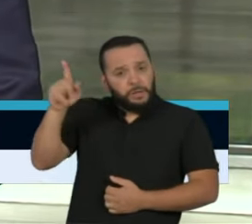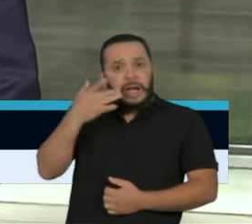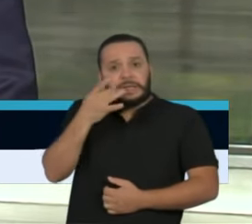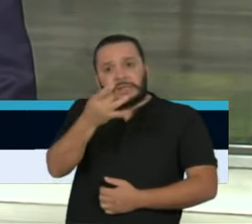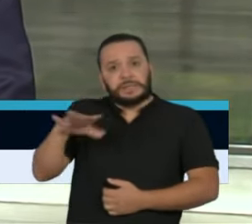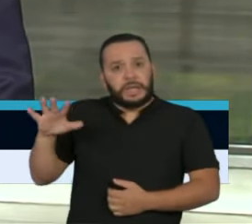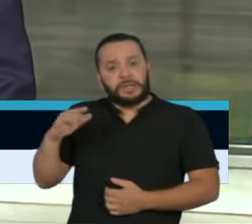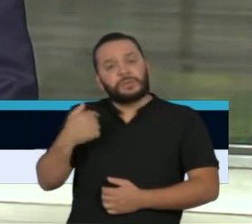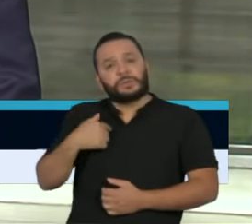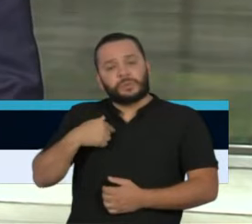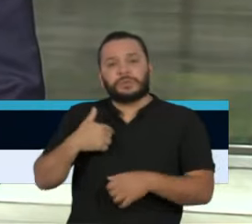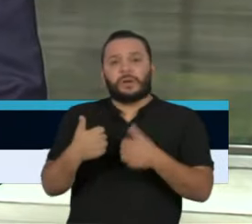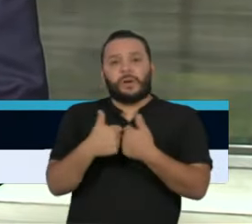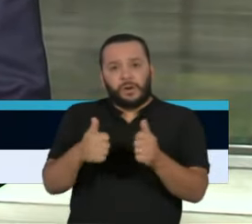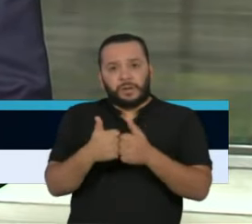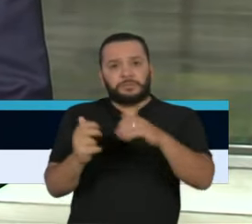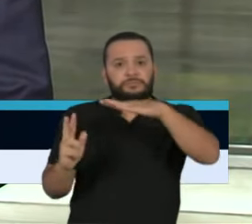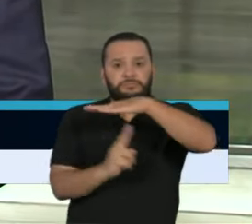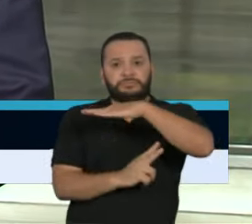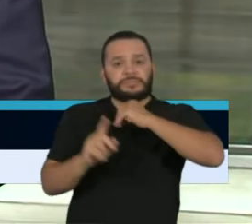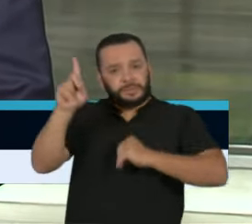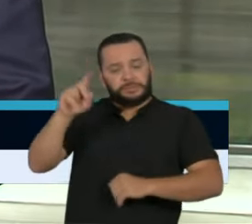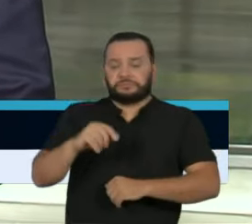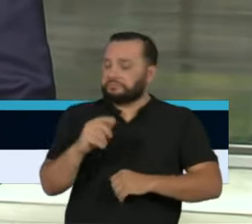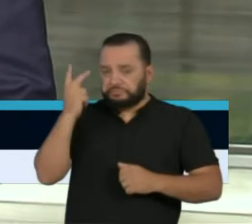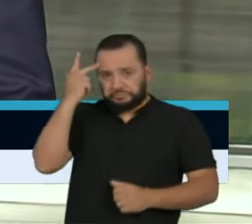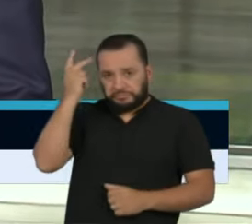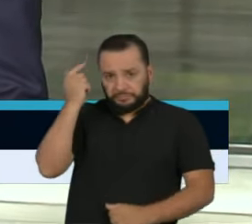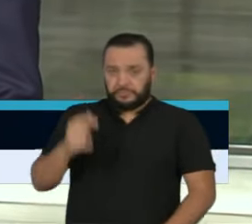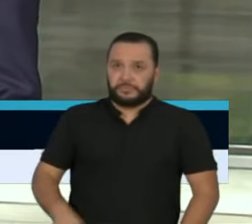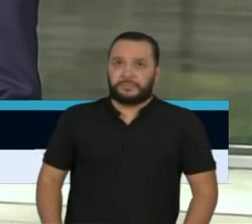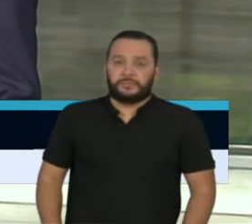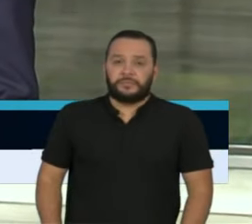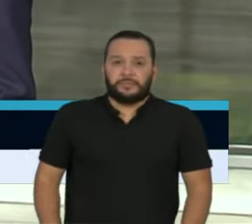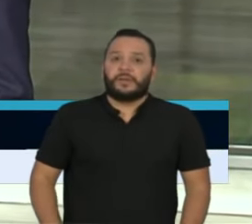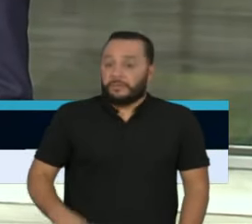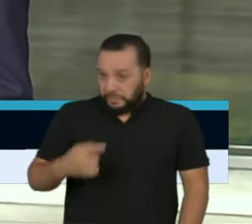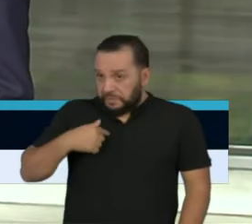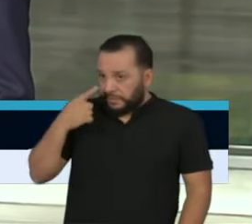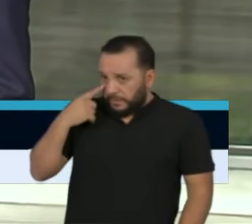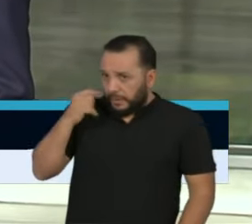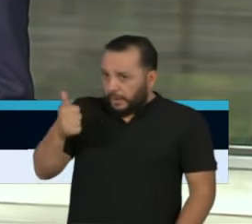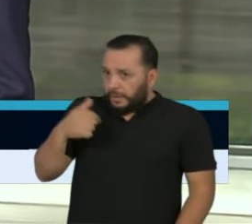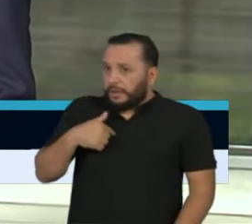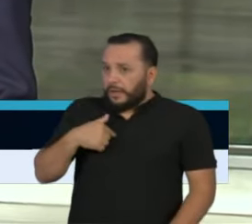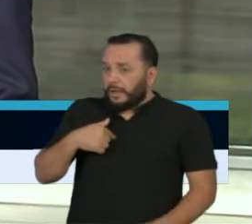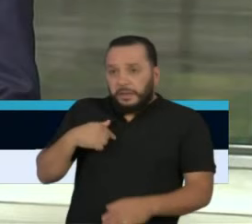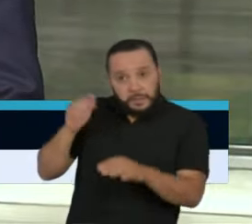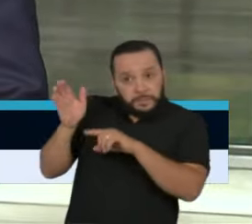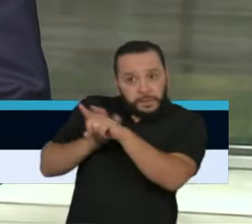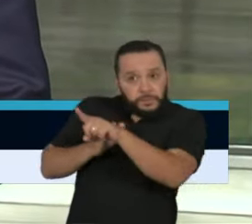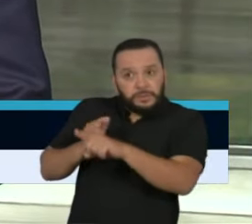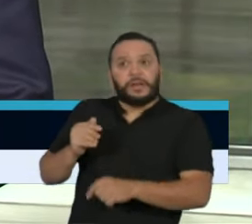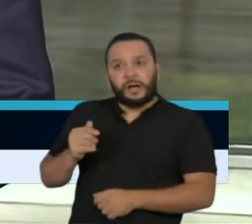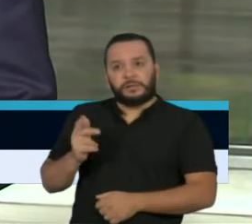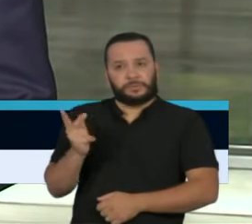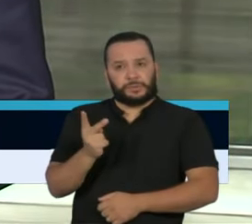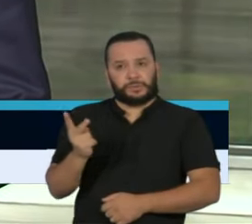relação ao transporte público na Baixada Santista, Ariane. De qualquer maneira, vamos também complementar, checando com os